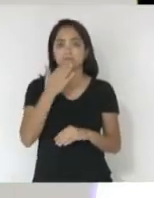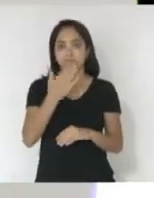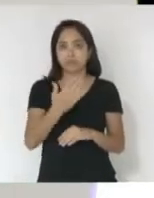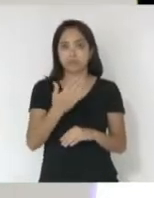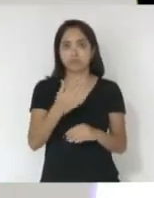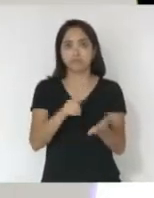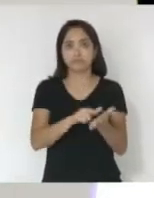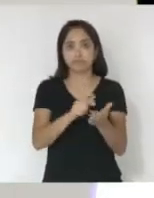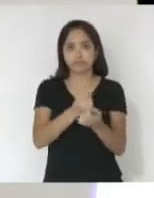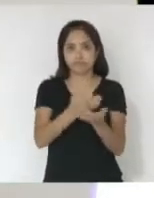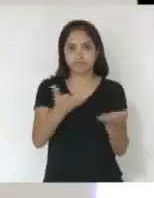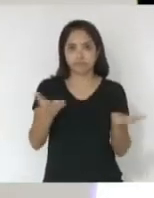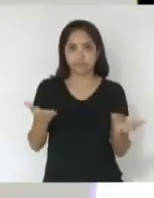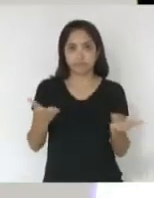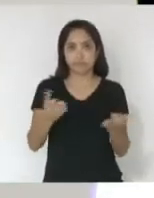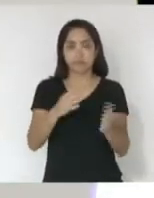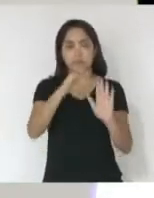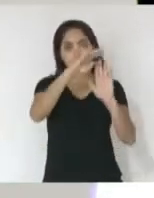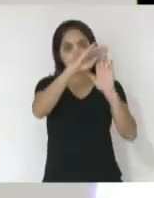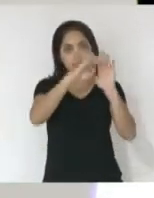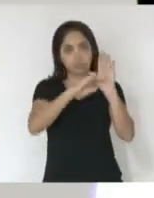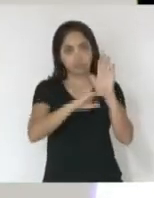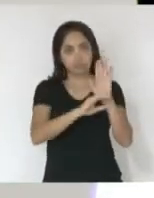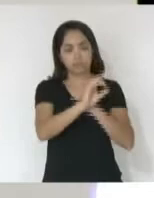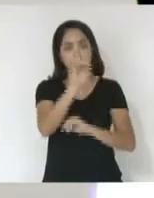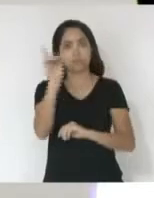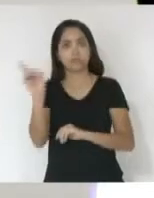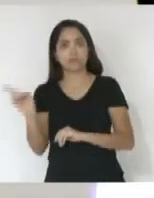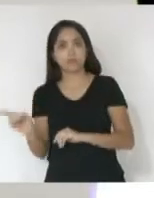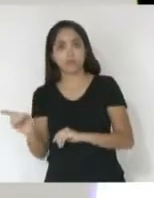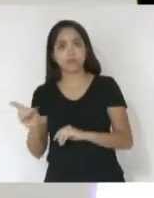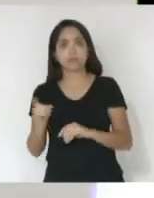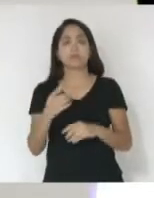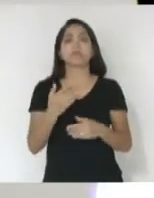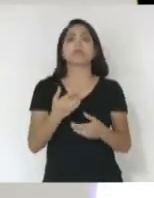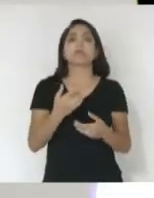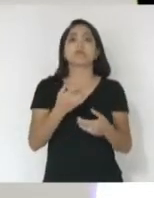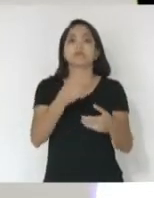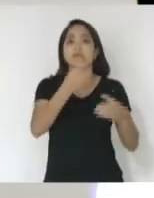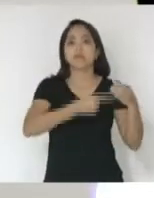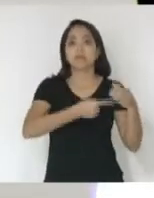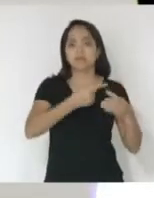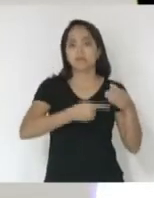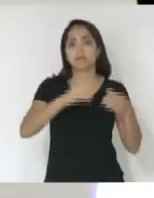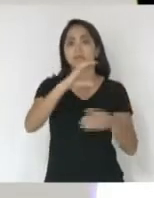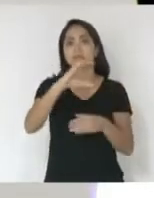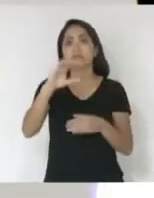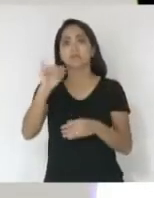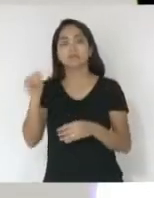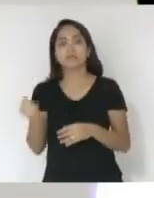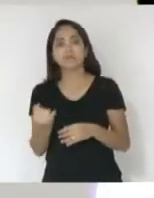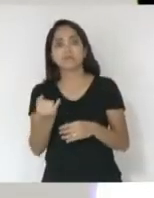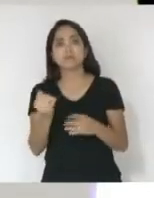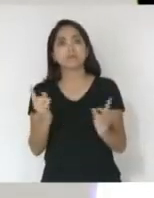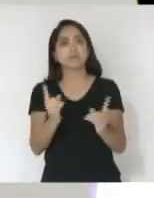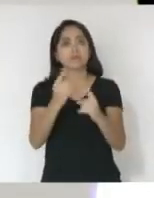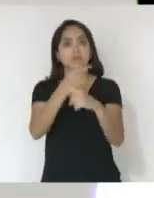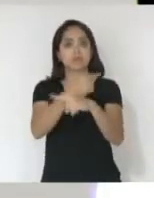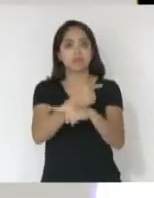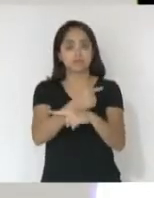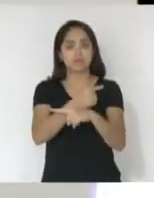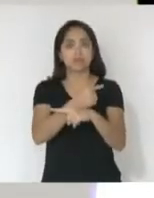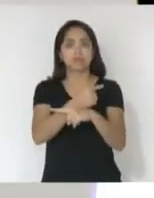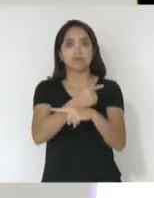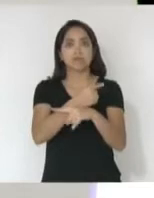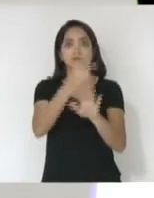distribuição. Ordem do dia. O senhor presidente comunicou que a Comissão de Constituição e Justiça apresentou parecer contrário